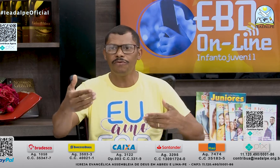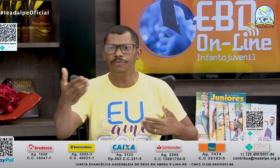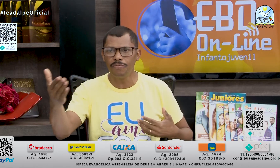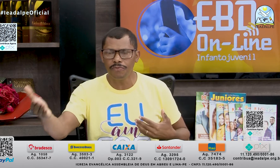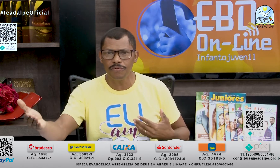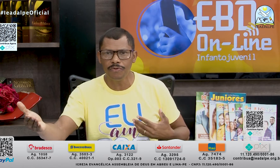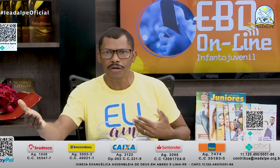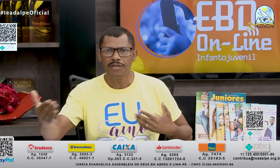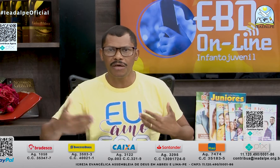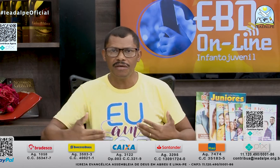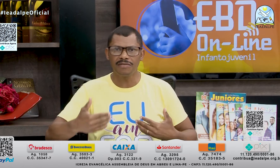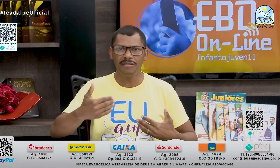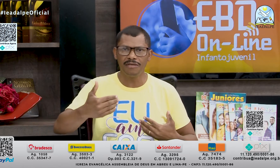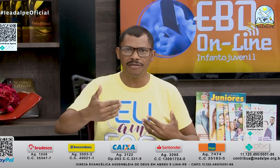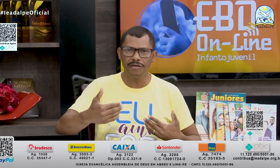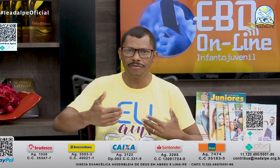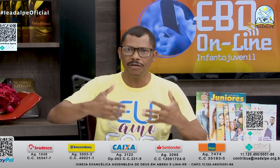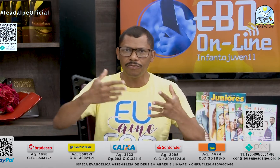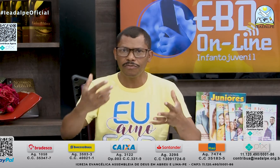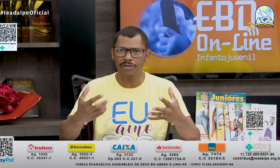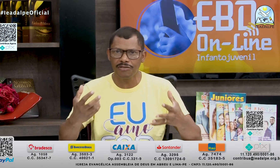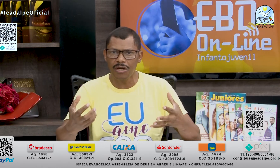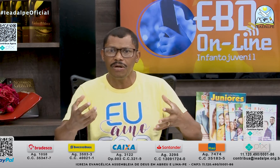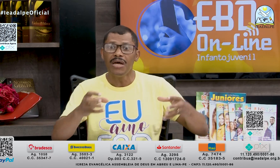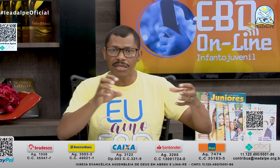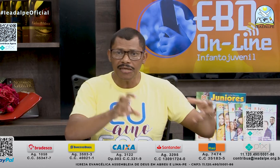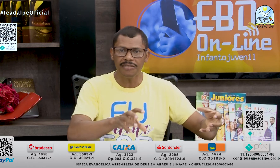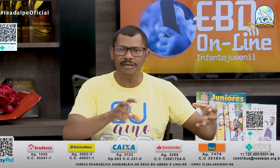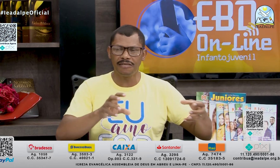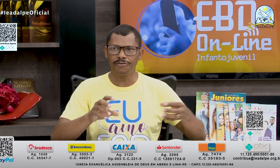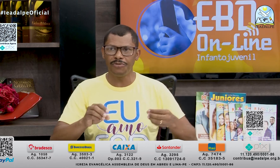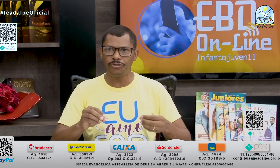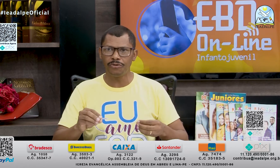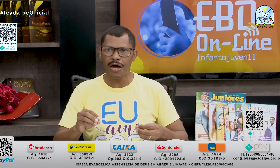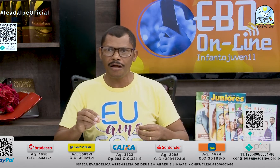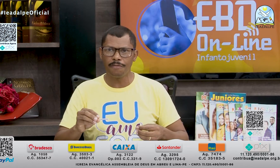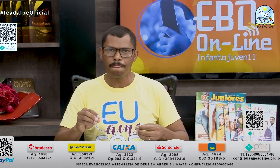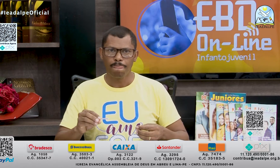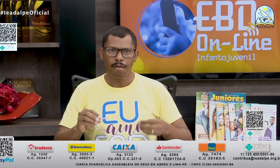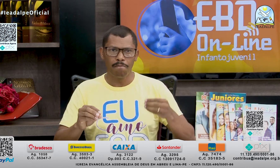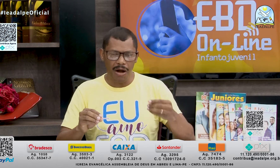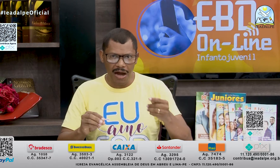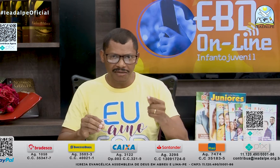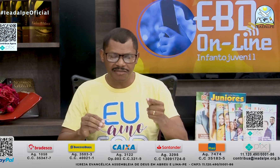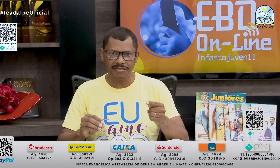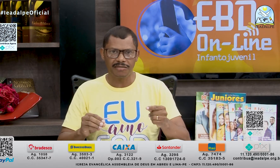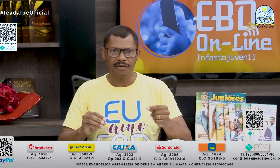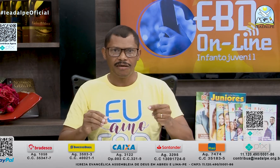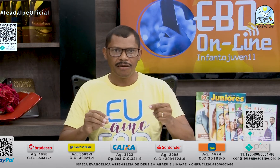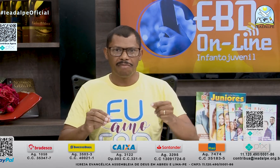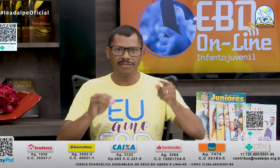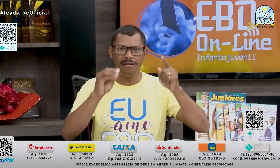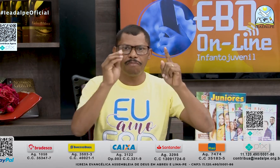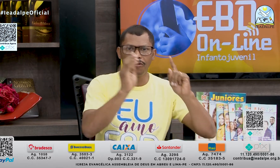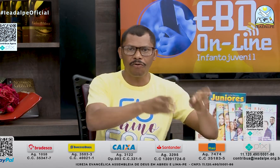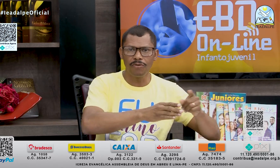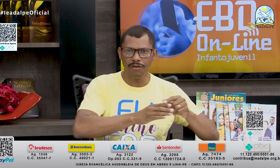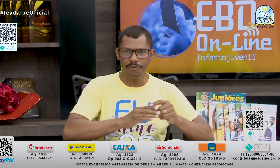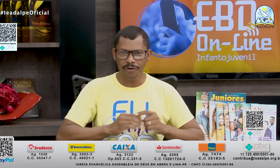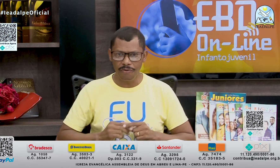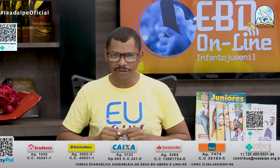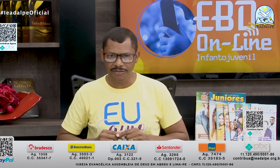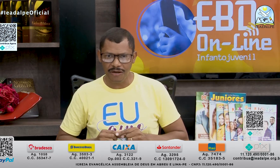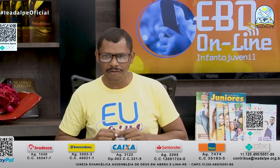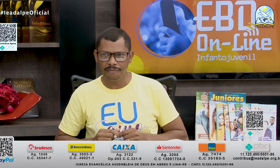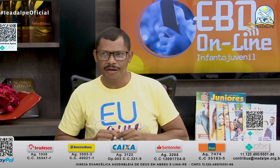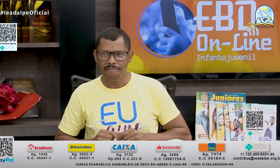verdade que nem todo mundo tem esse desejo nem todos que estão tem esse desejo missionário mas mas ele